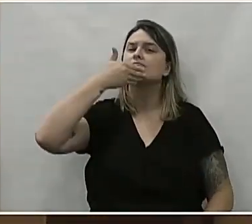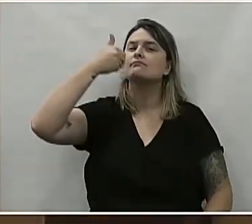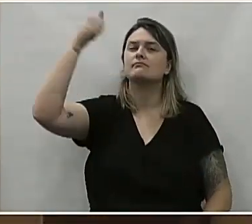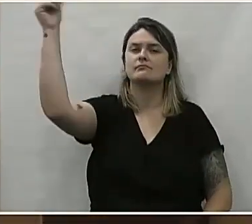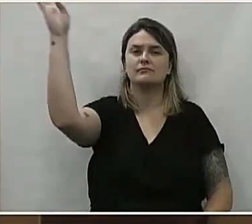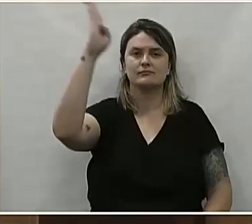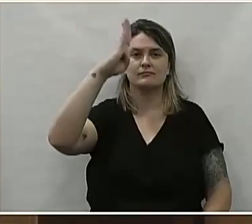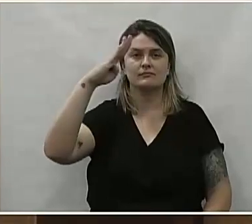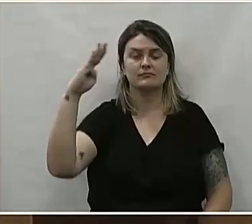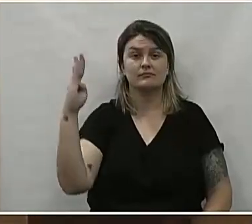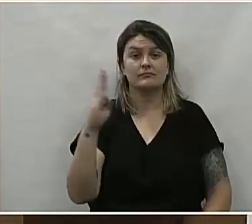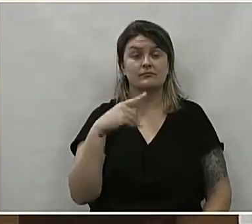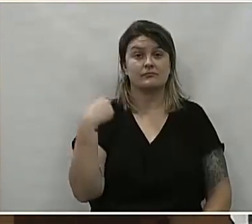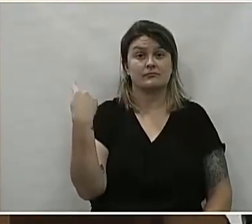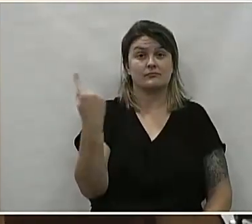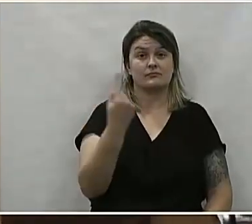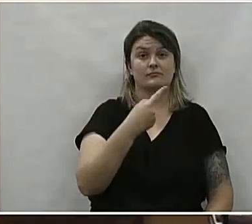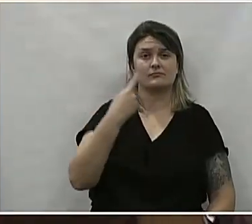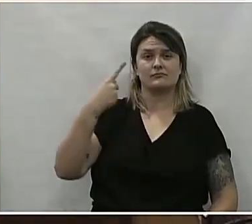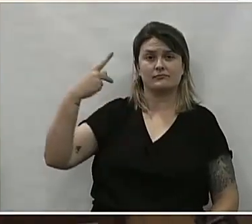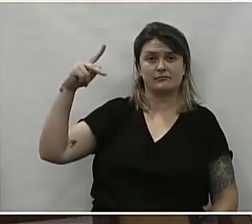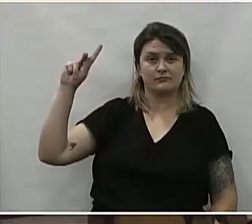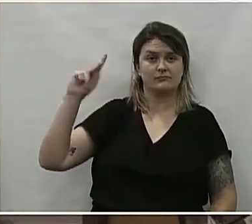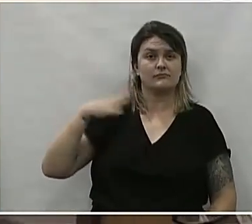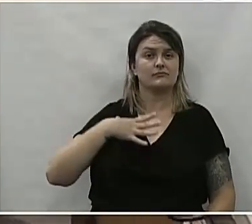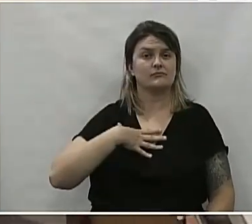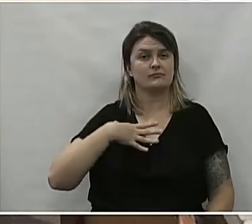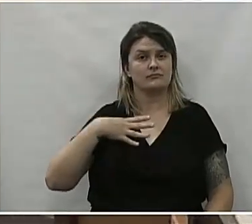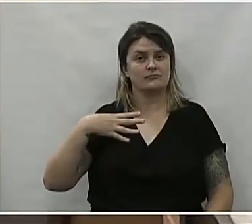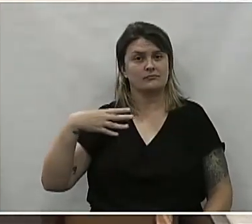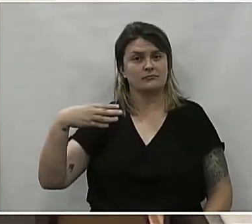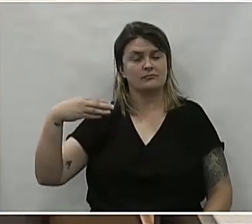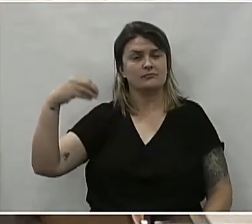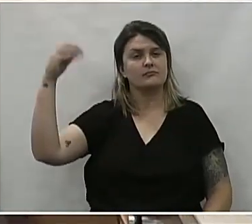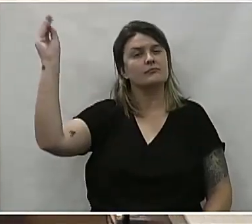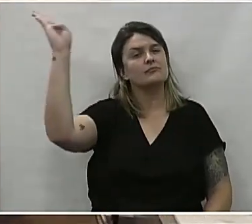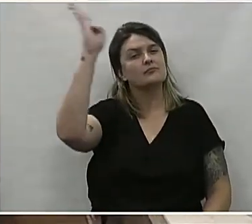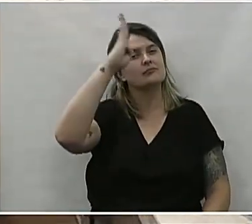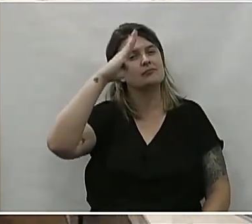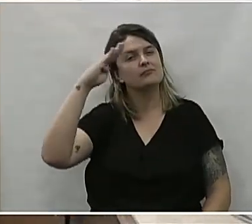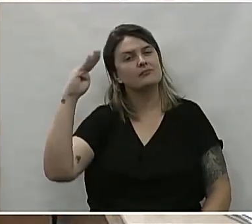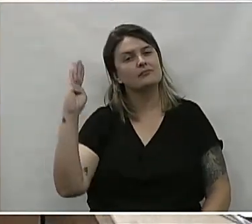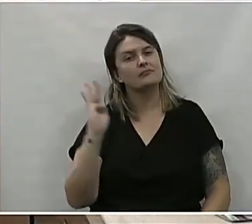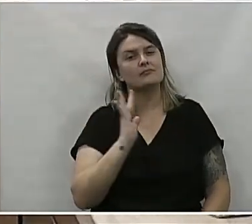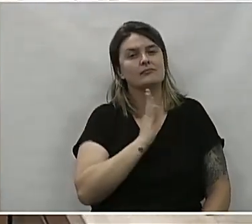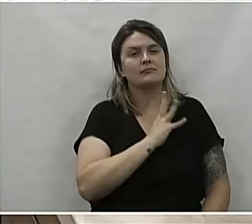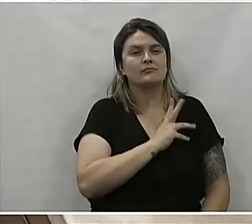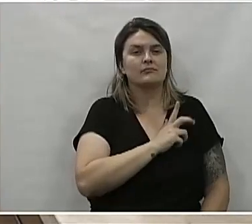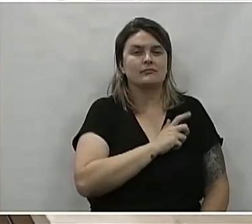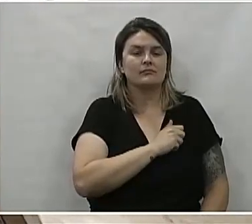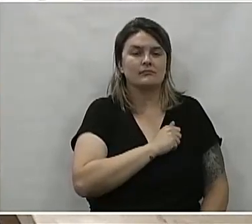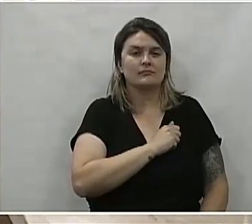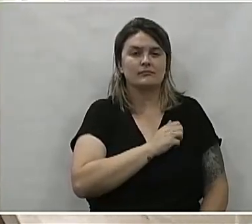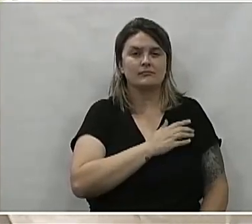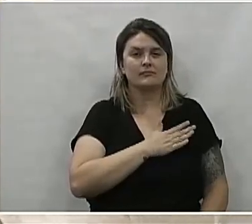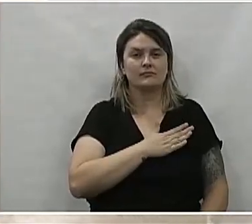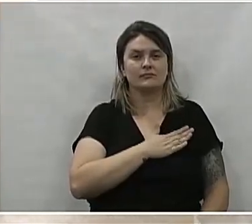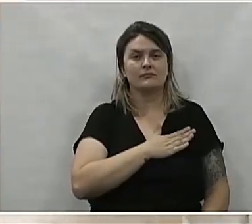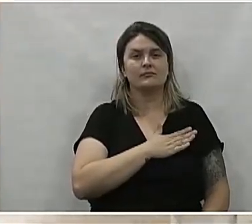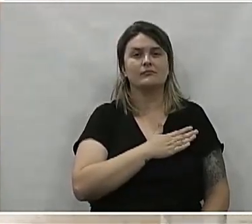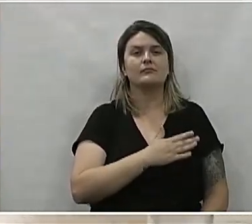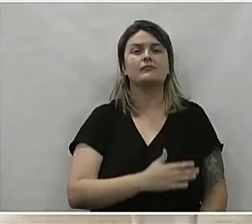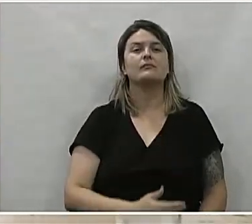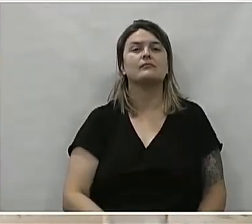outras mil, és do Brasil, ó pátria amada Dos filhos deste sol, és mãe gentil Pátria amada,